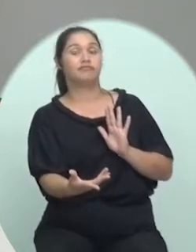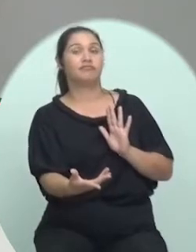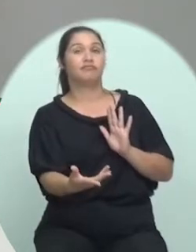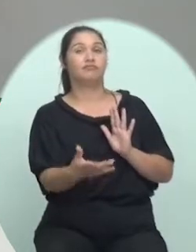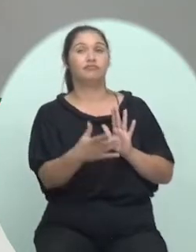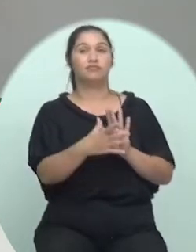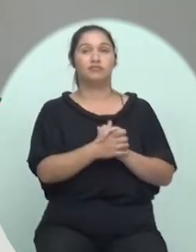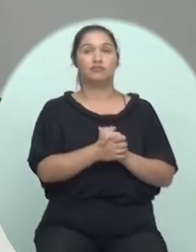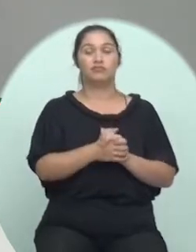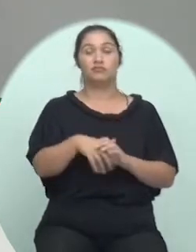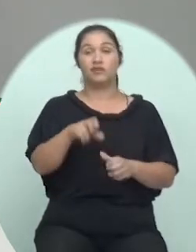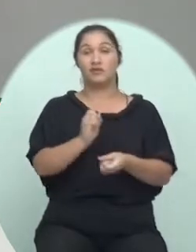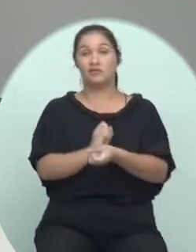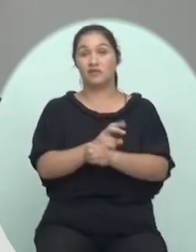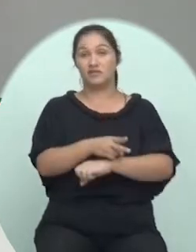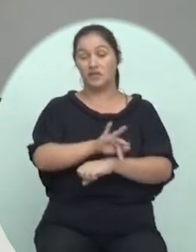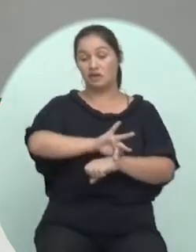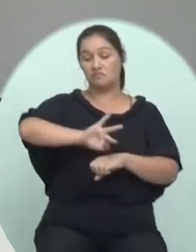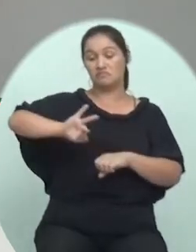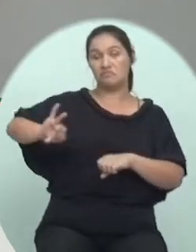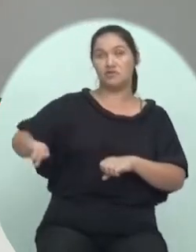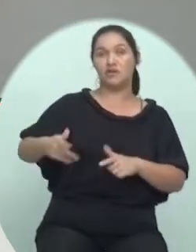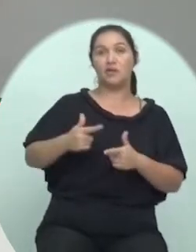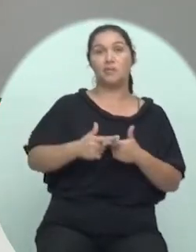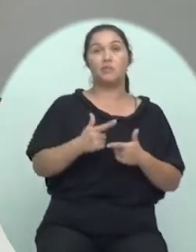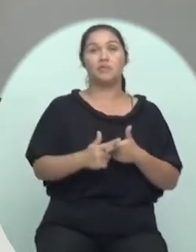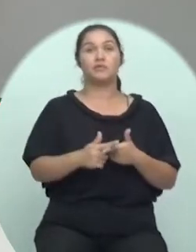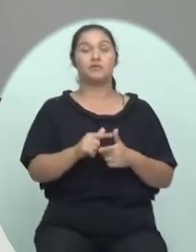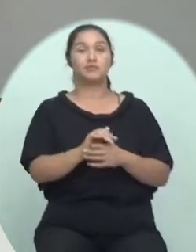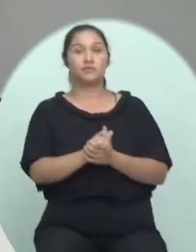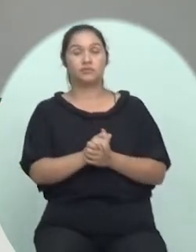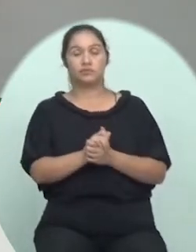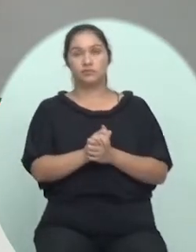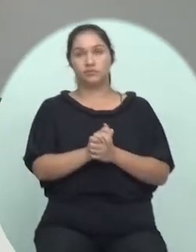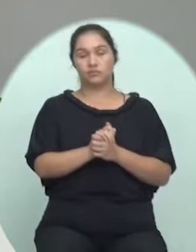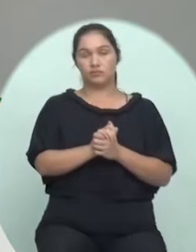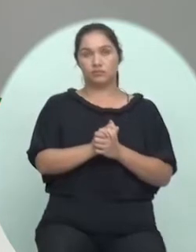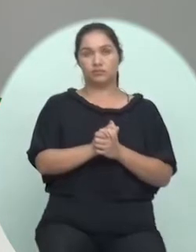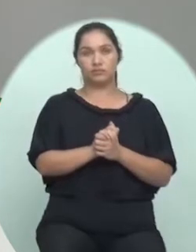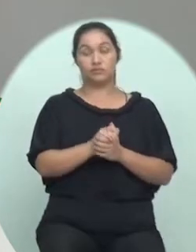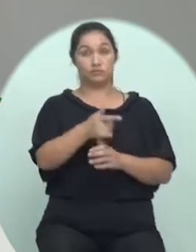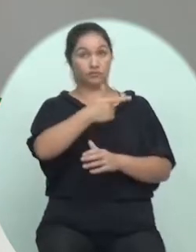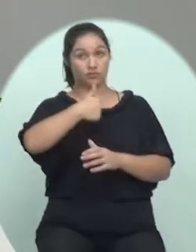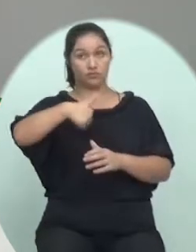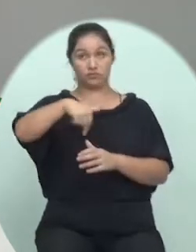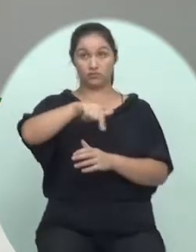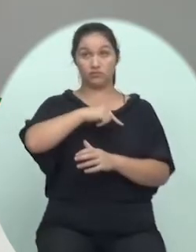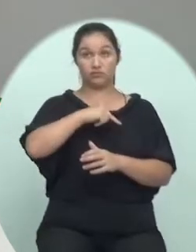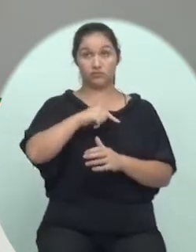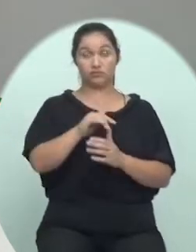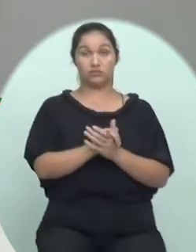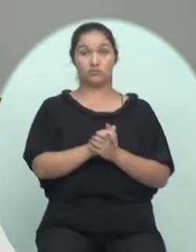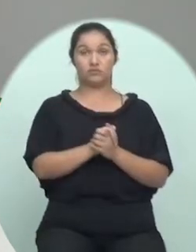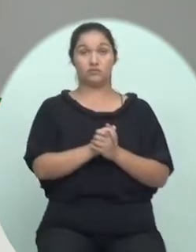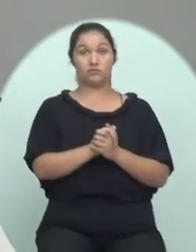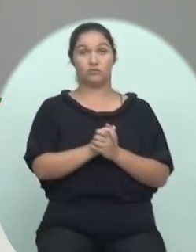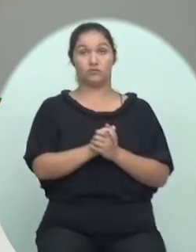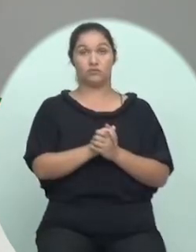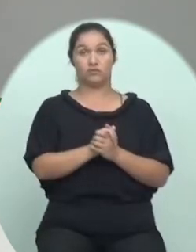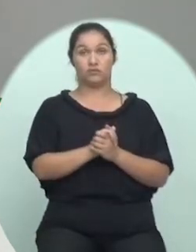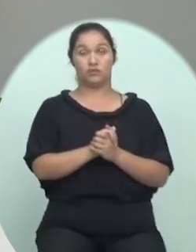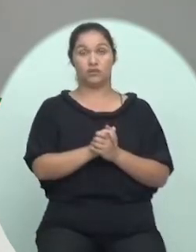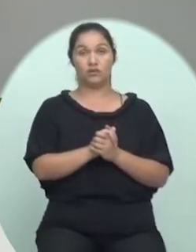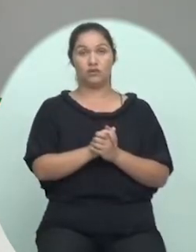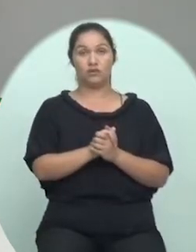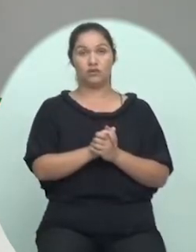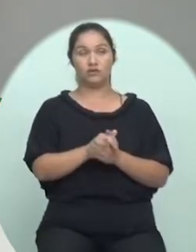necessárias, porque são vagas que cada um vereador tem. Nós, muitas vezes, somos criticados que temos 2 assessores. No